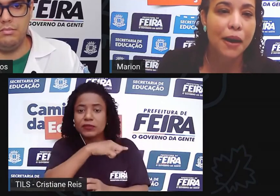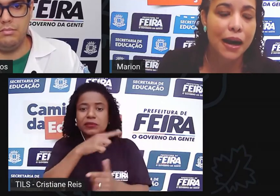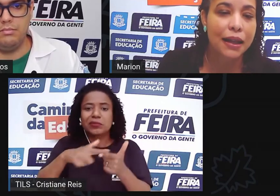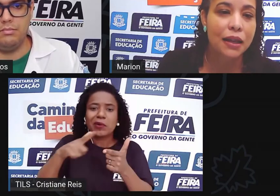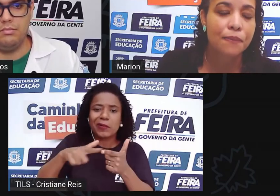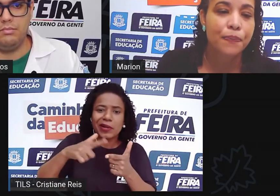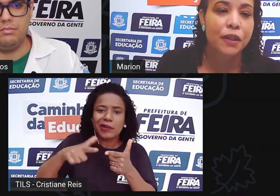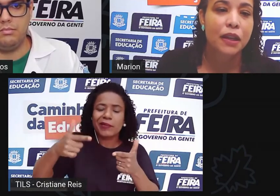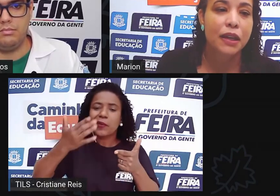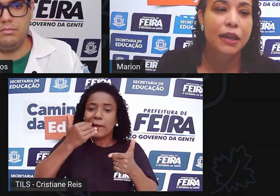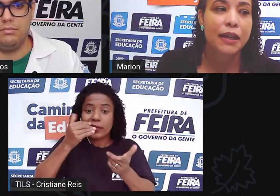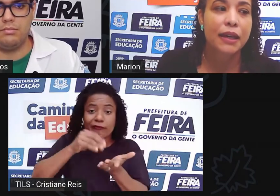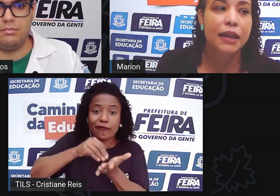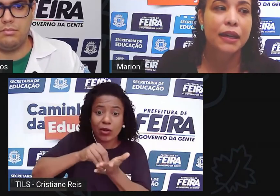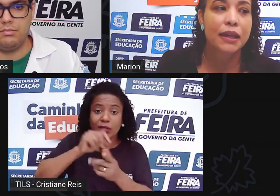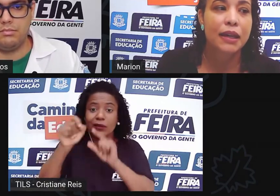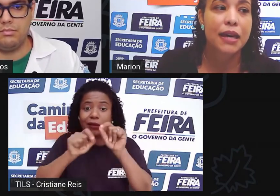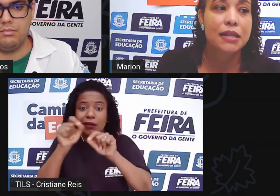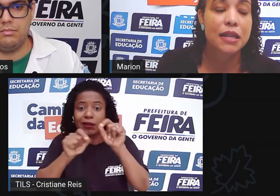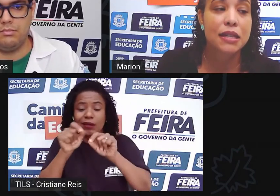pouco para